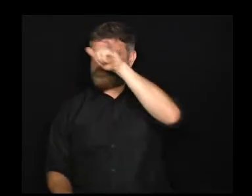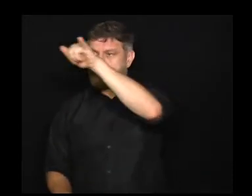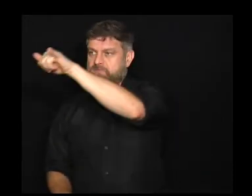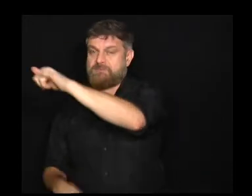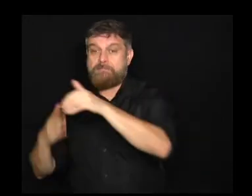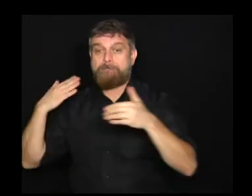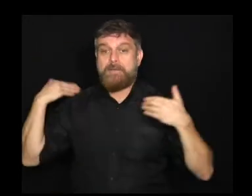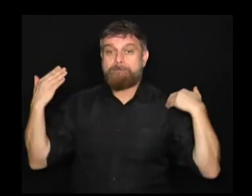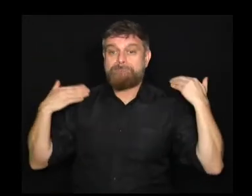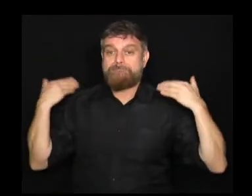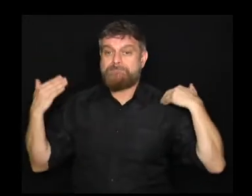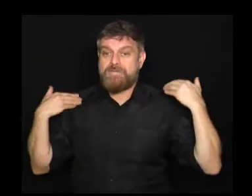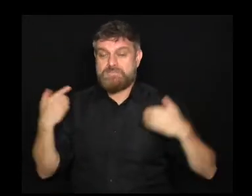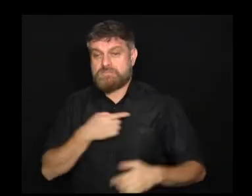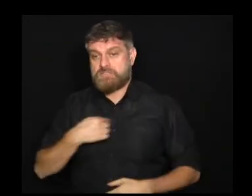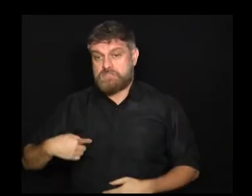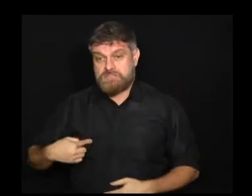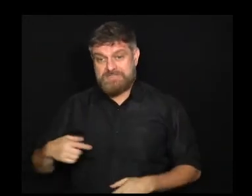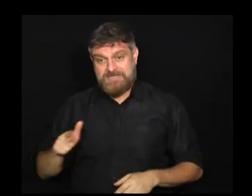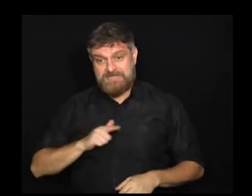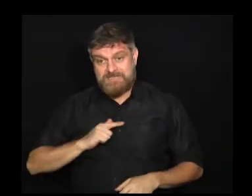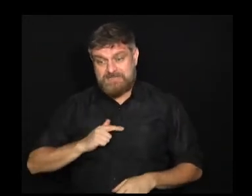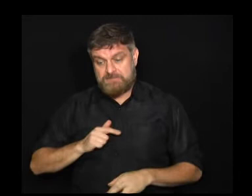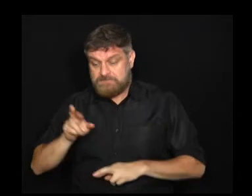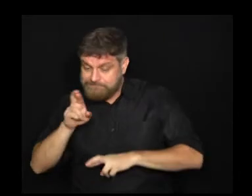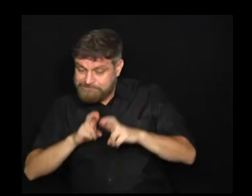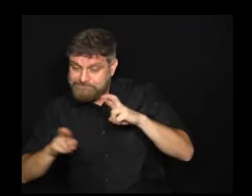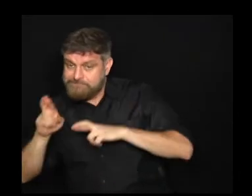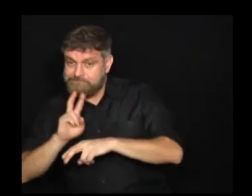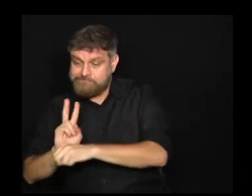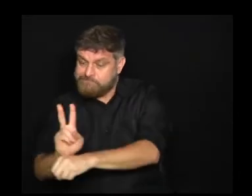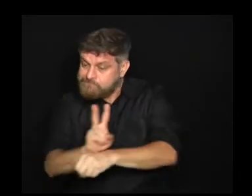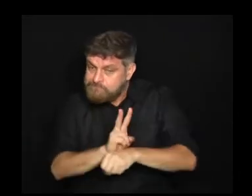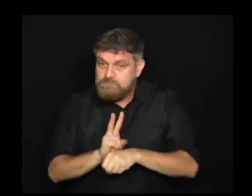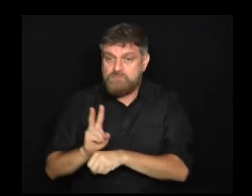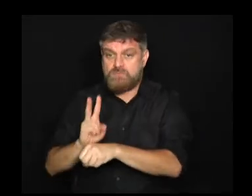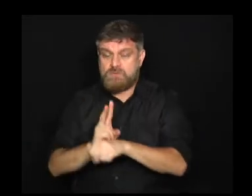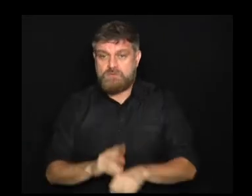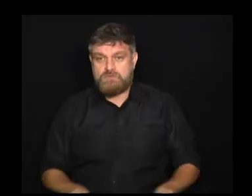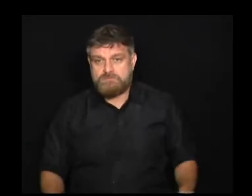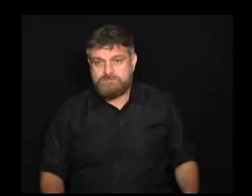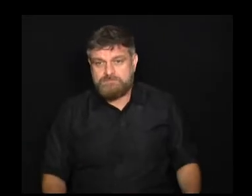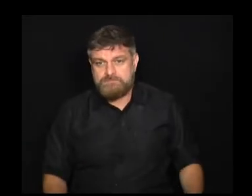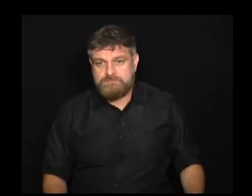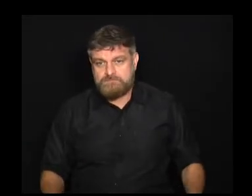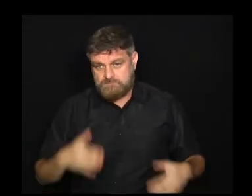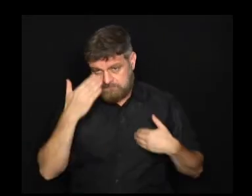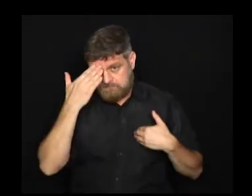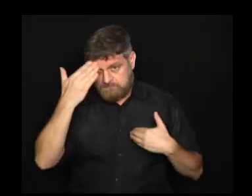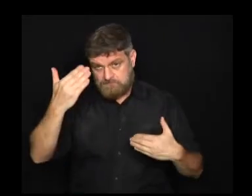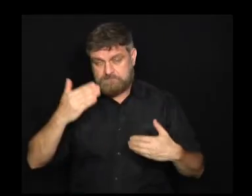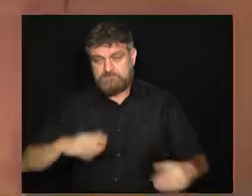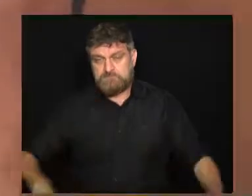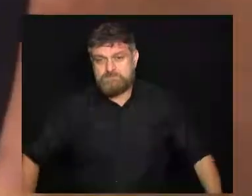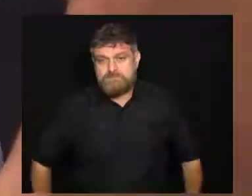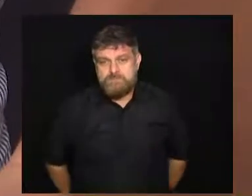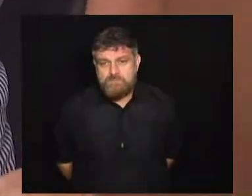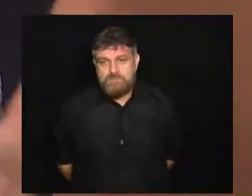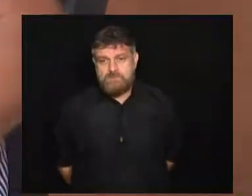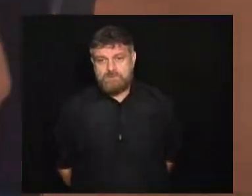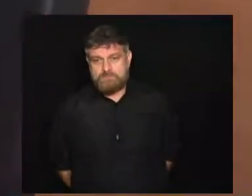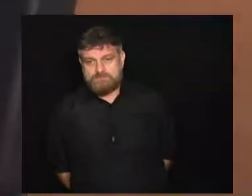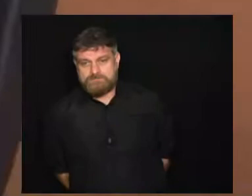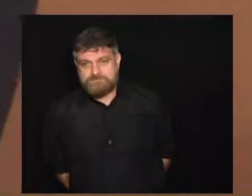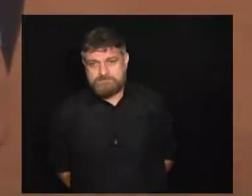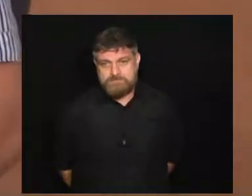conseguir resgatar. Vai ter que ser através da vigilância de rotina. Muito obrigado. Bem, André,